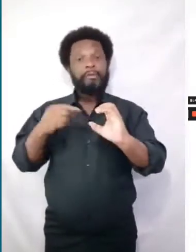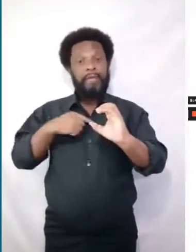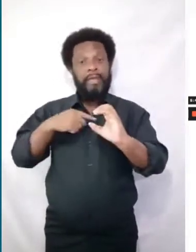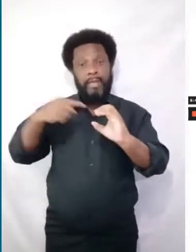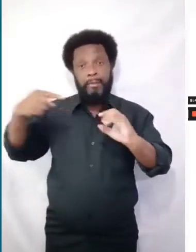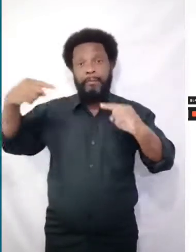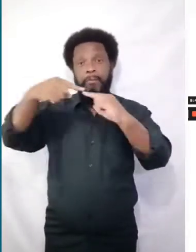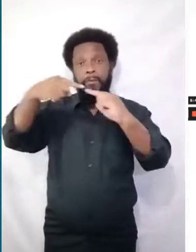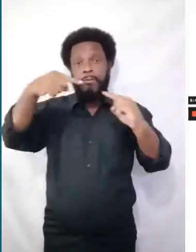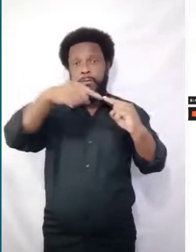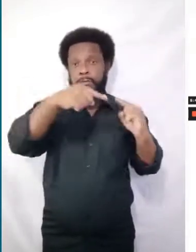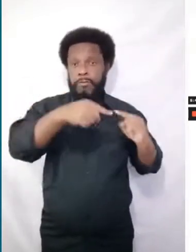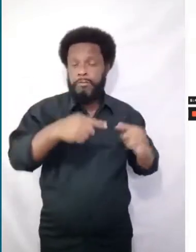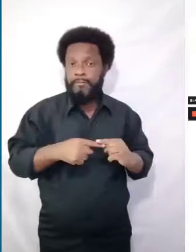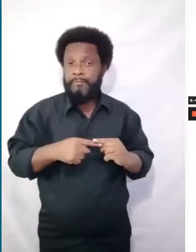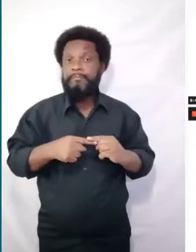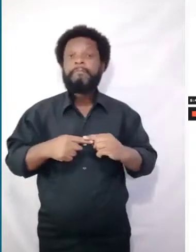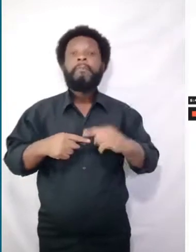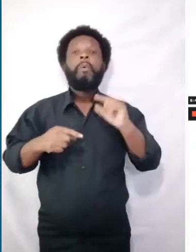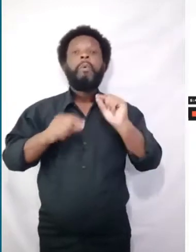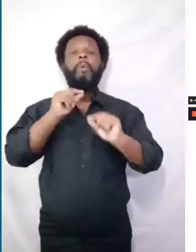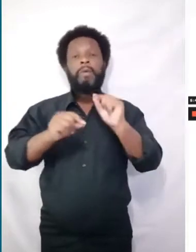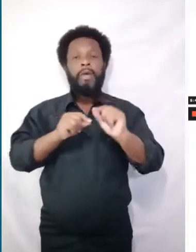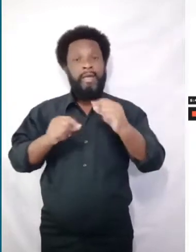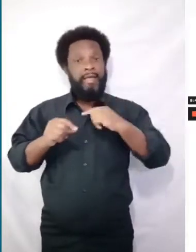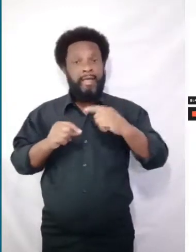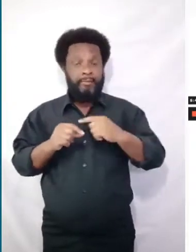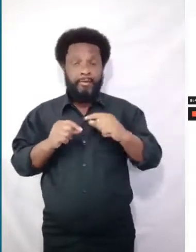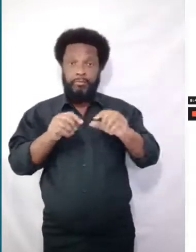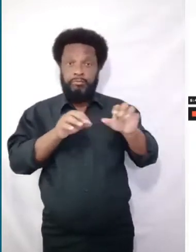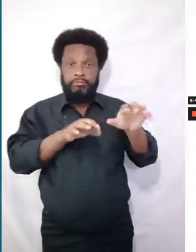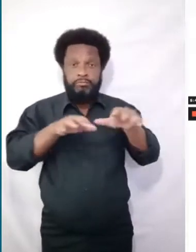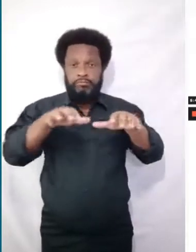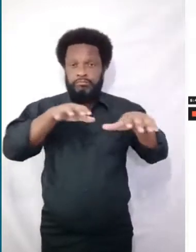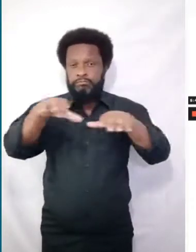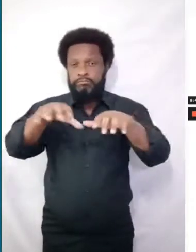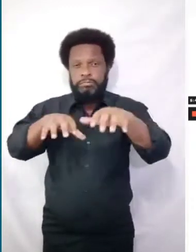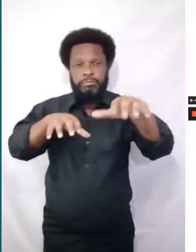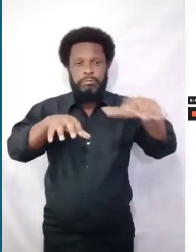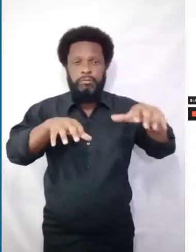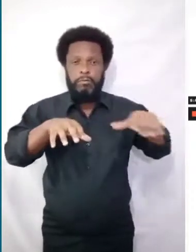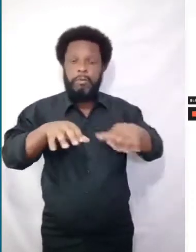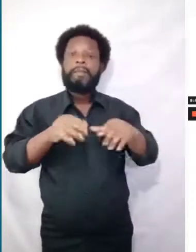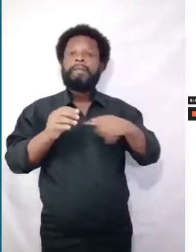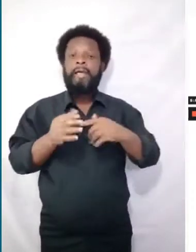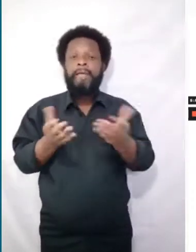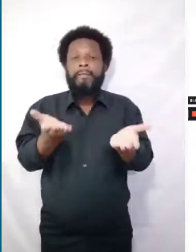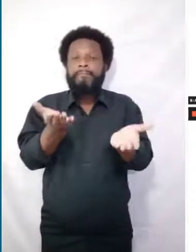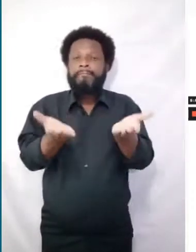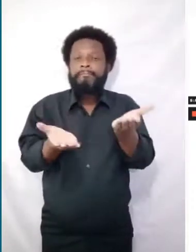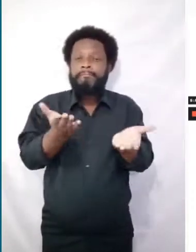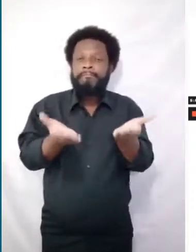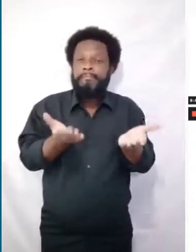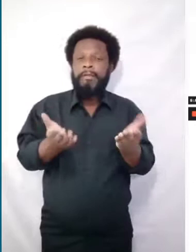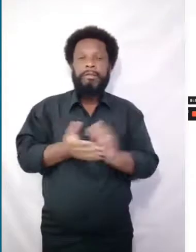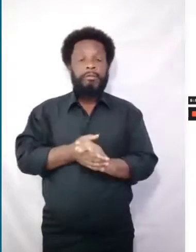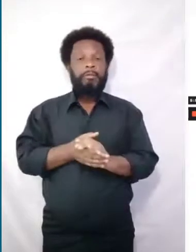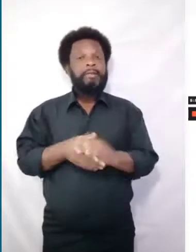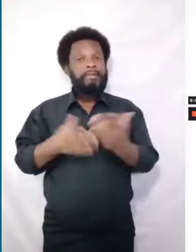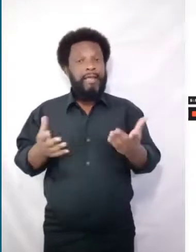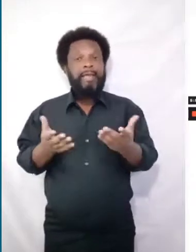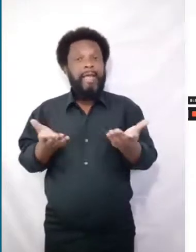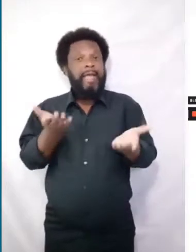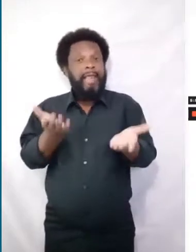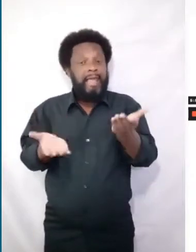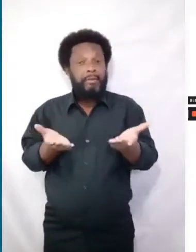de valência, estão fazendo parte da ligação química. E isso, então, faz com que essa disposição dos átomos seja a que traz